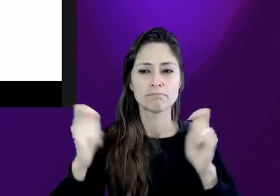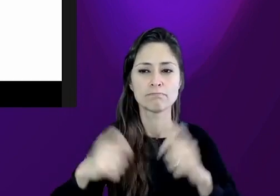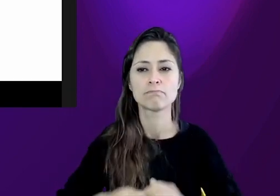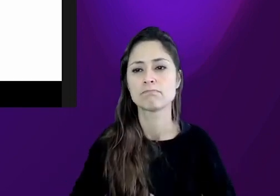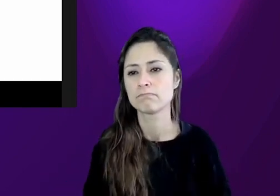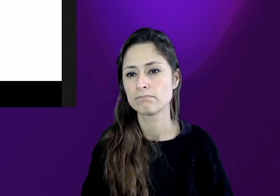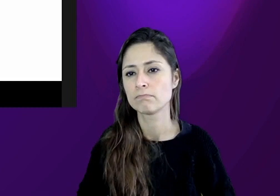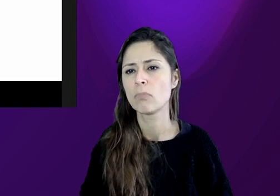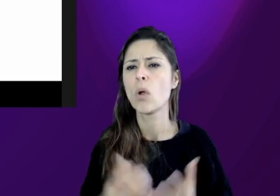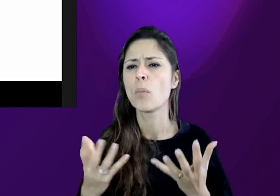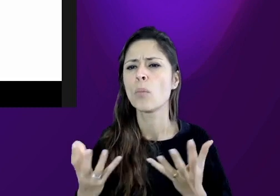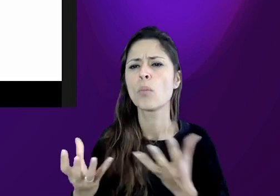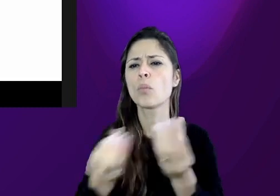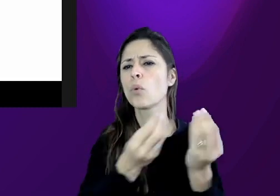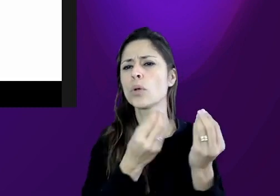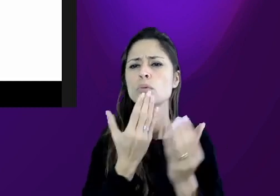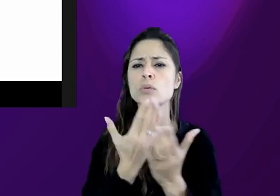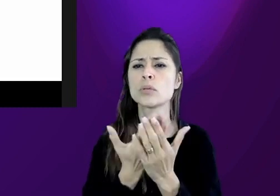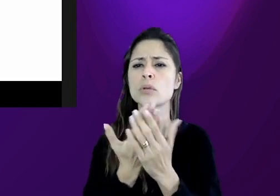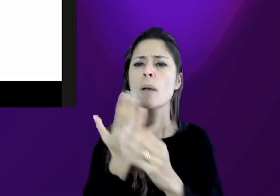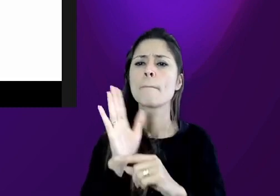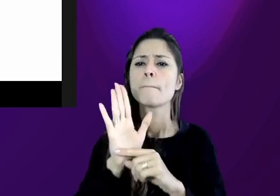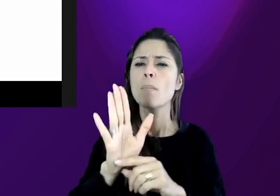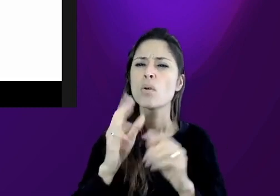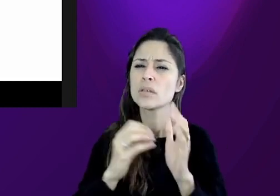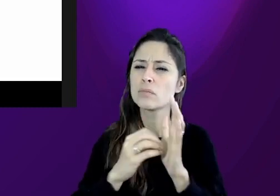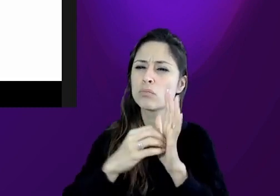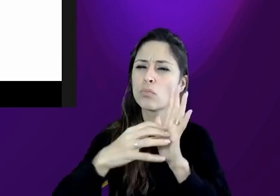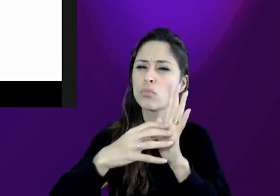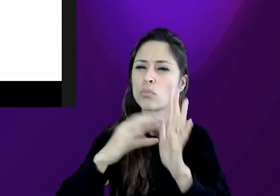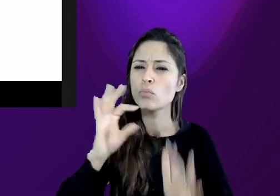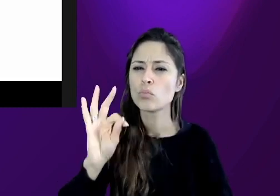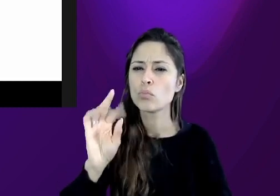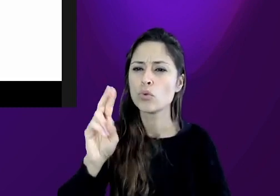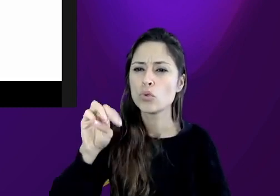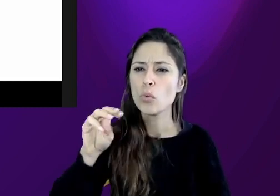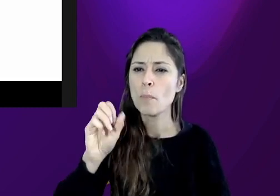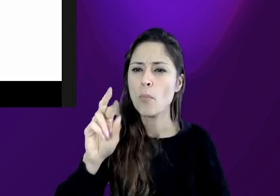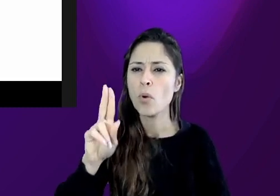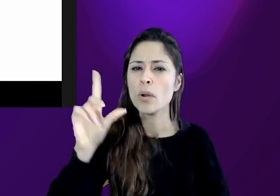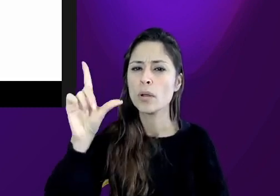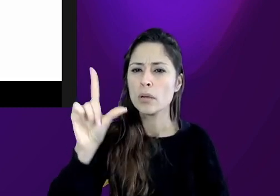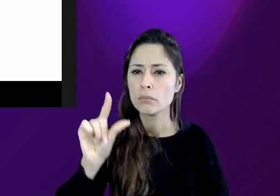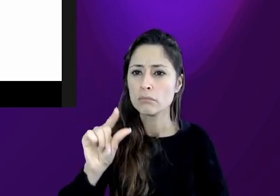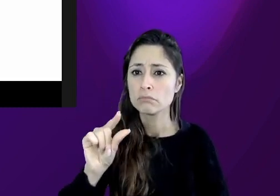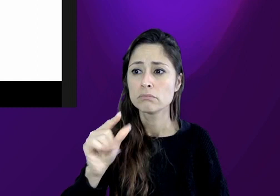Muitos estudos para tumores baixos demonstraram melhora da preservação esfincteriana,